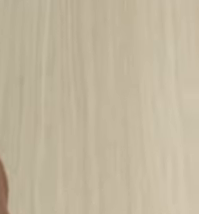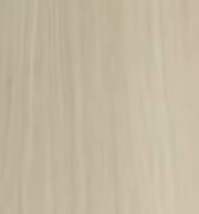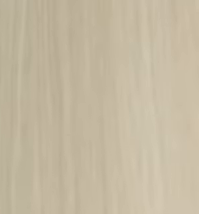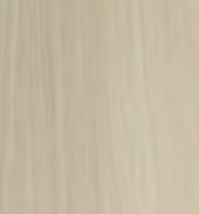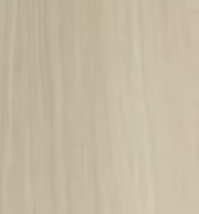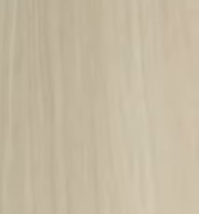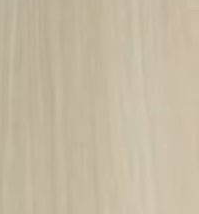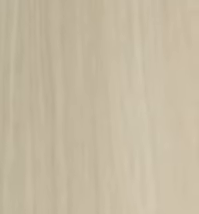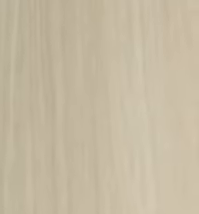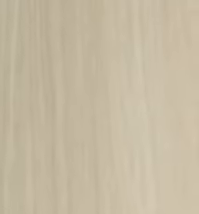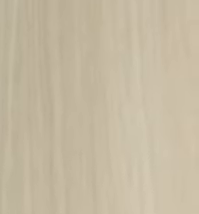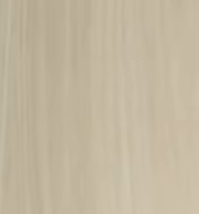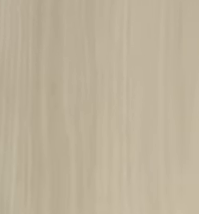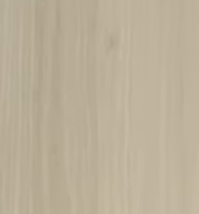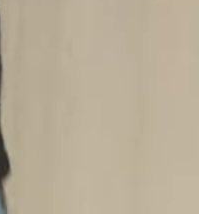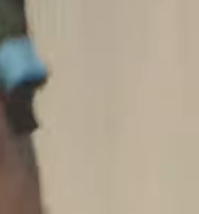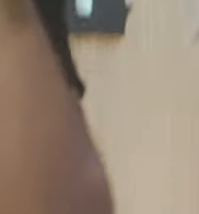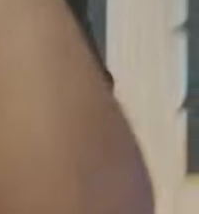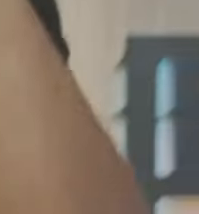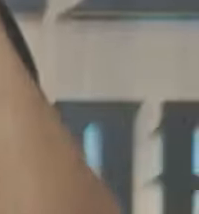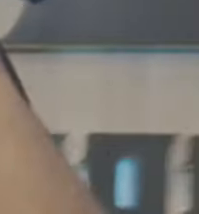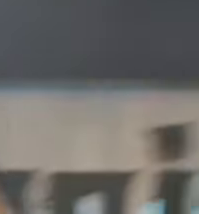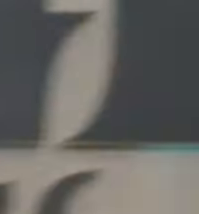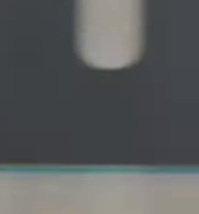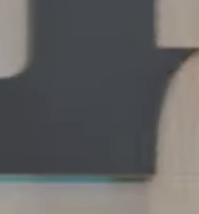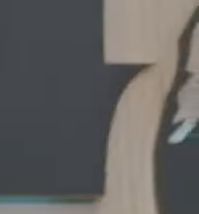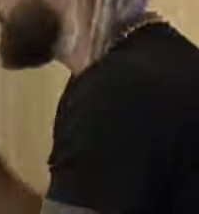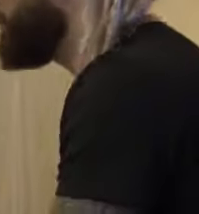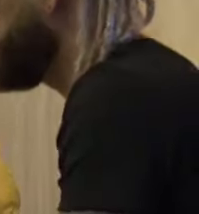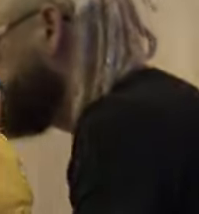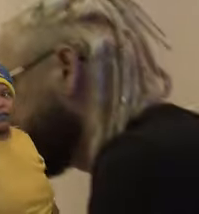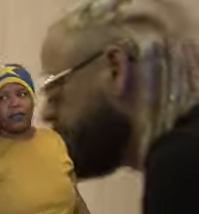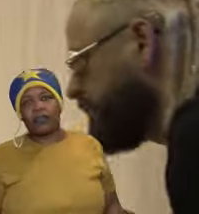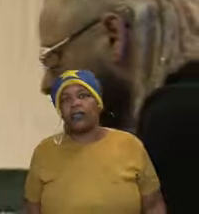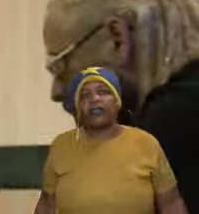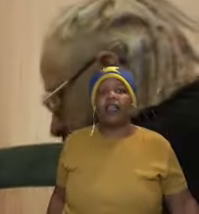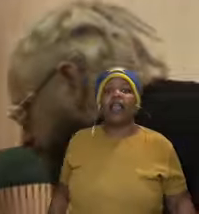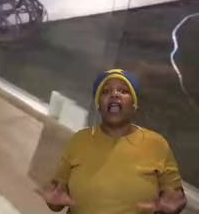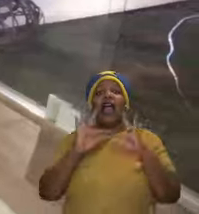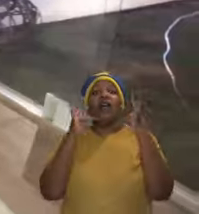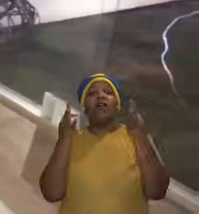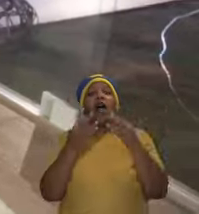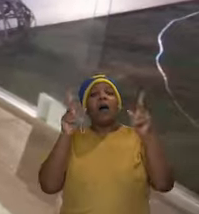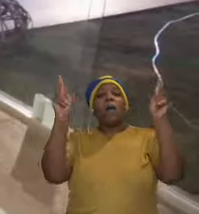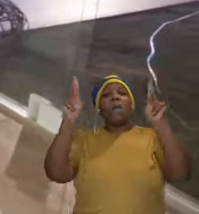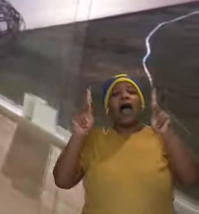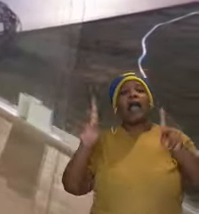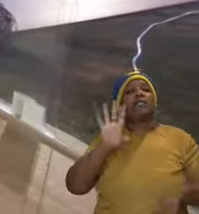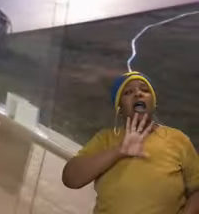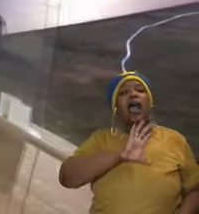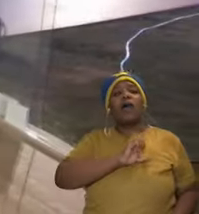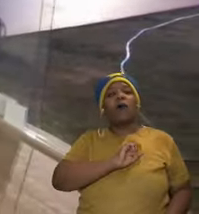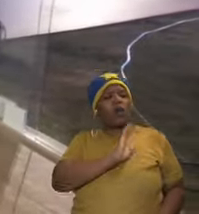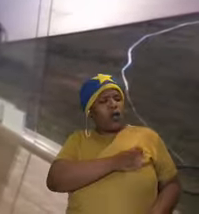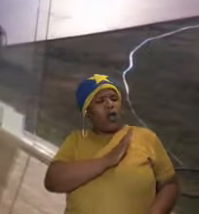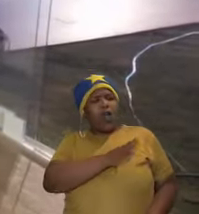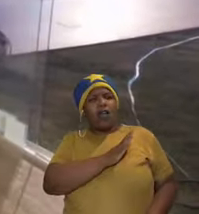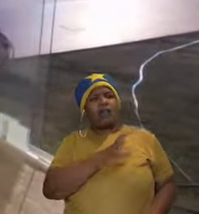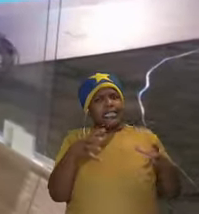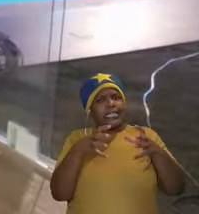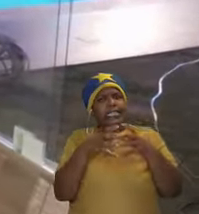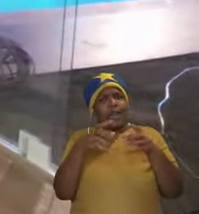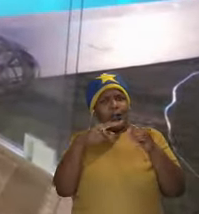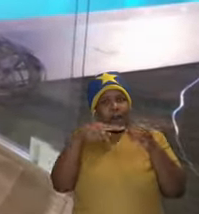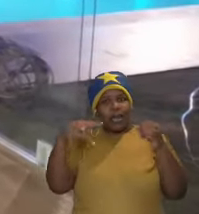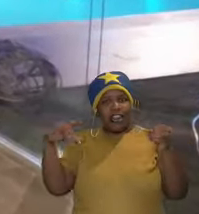dela é a mais bonita que tem. E é isso, mano. Tem muito a ver com esse momento. Vamos. E é isso, família. Muita paz, muito amor no coração. Tribo da Periferia agradecendo a